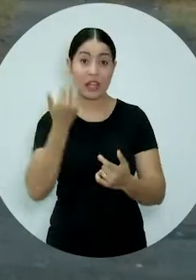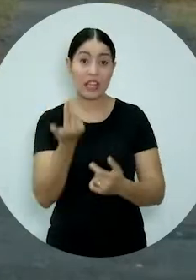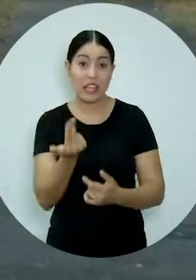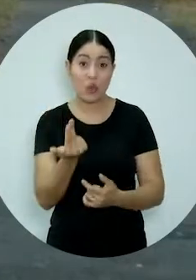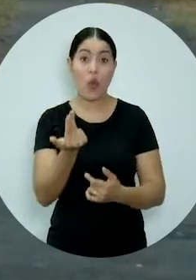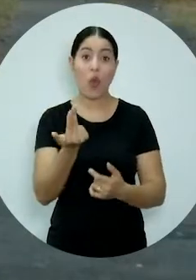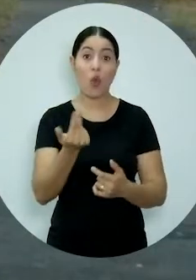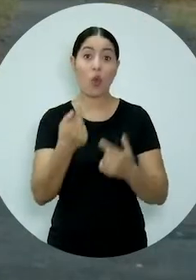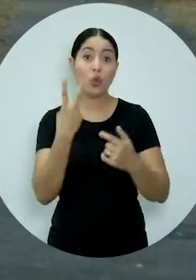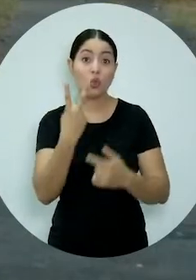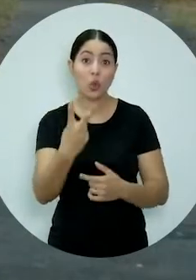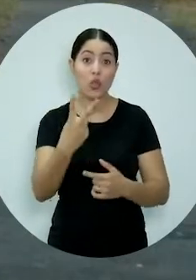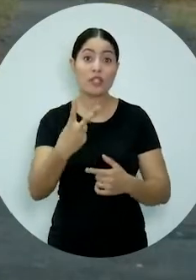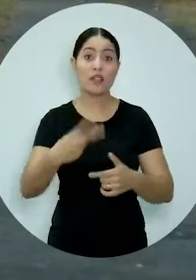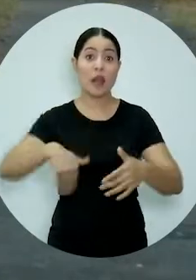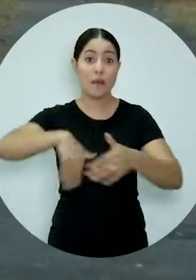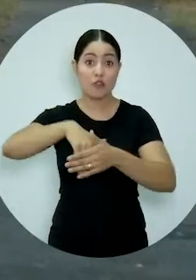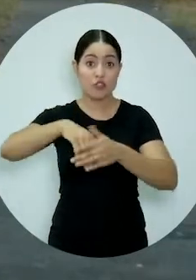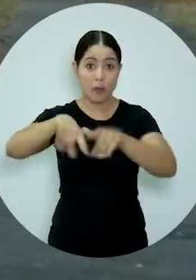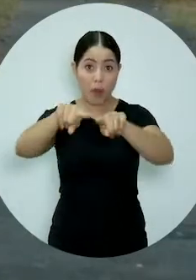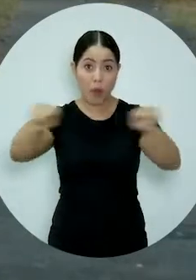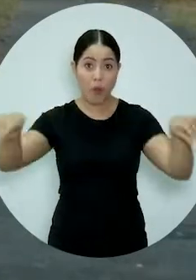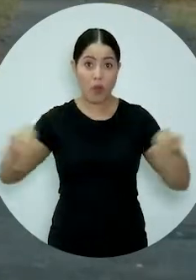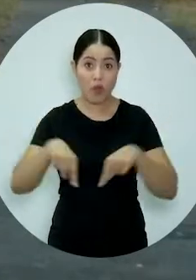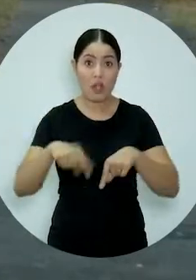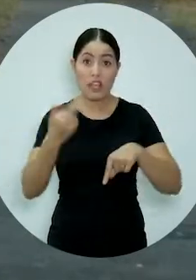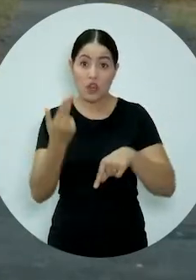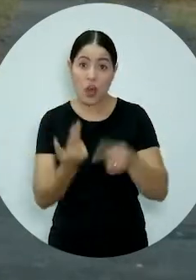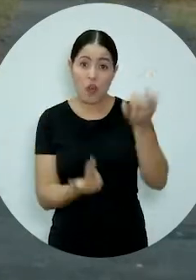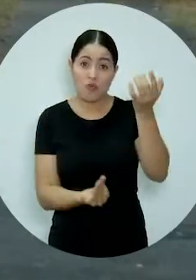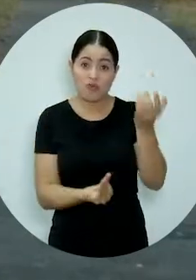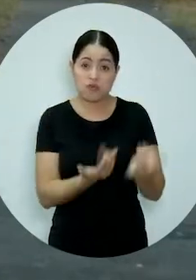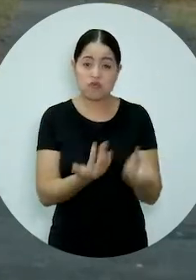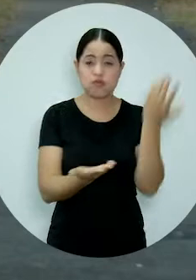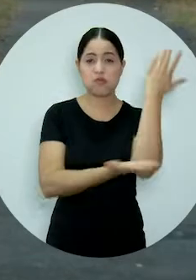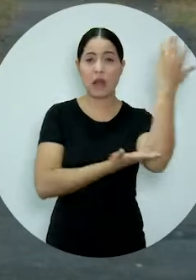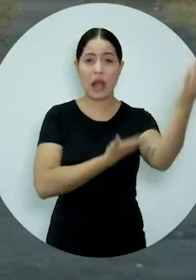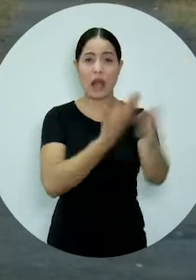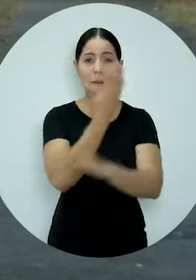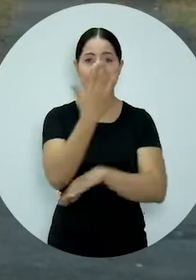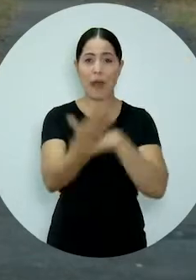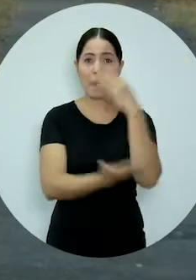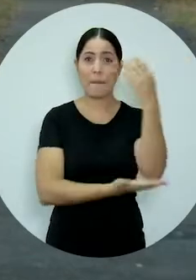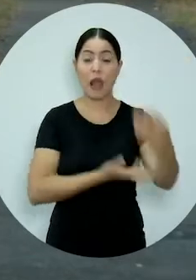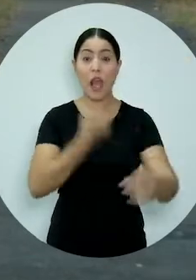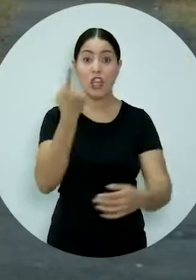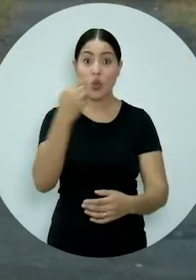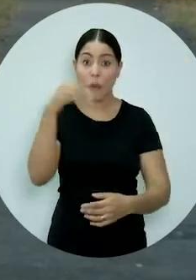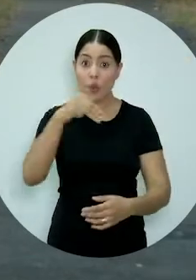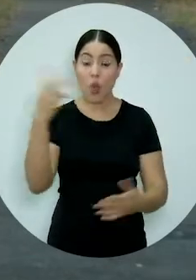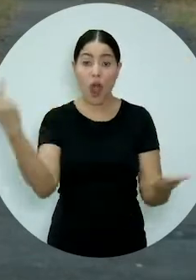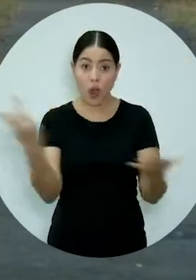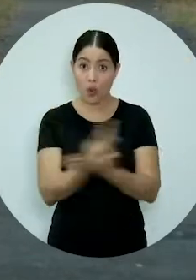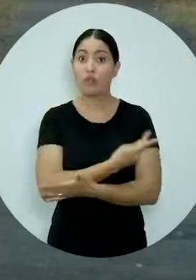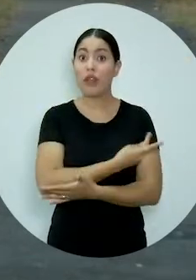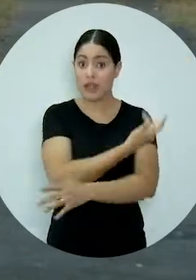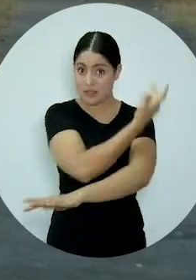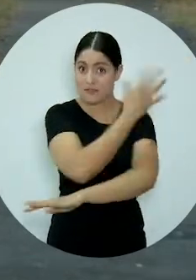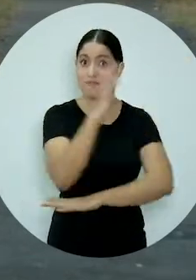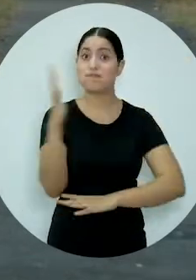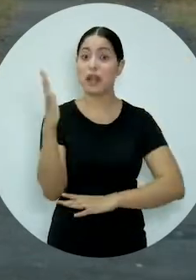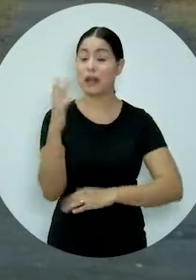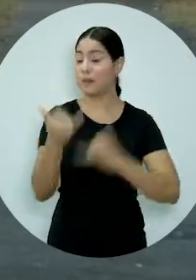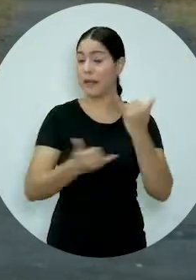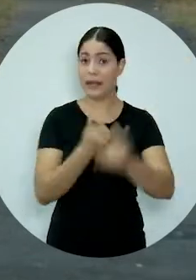desmatada. Isso acontece a cada minuto na floresta e não é brincadeira. O OAB Entrevista de hoje marca uma data